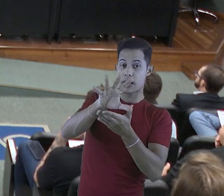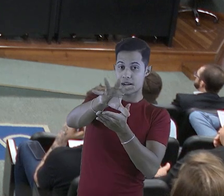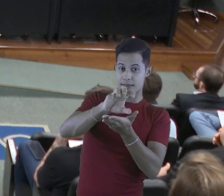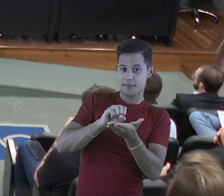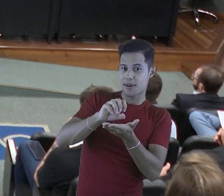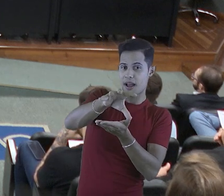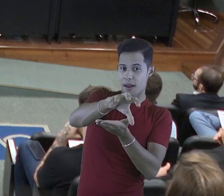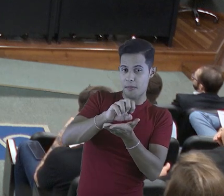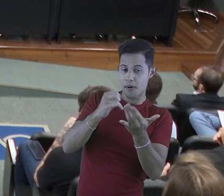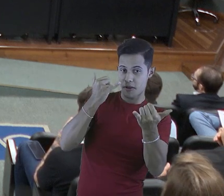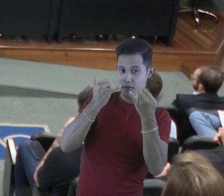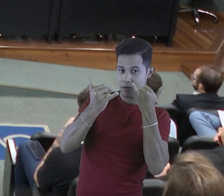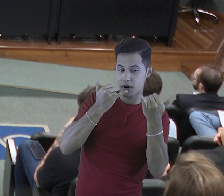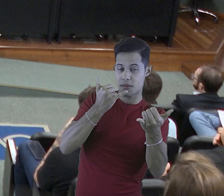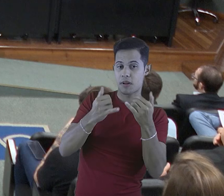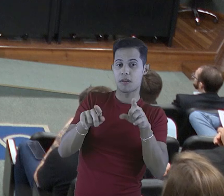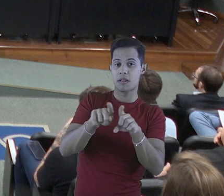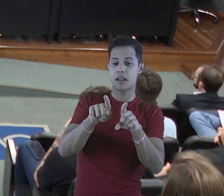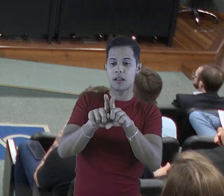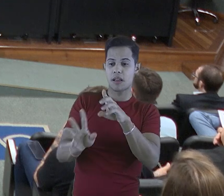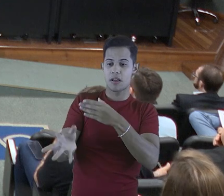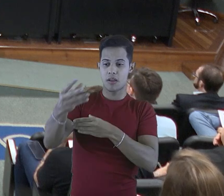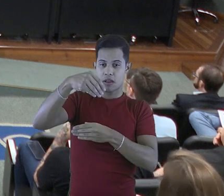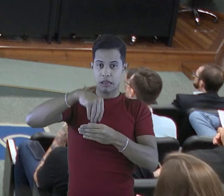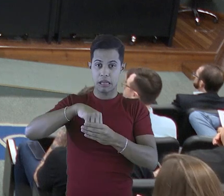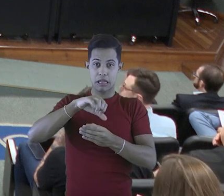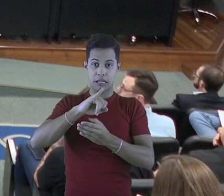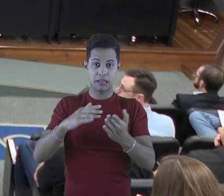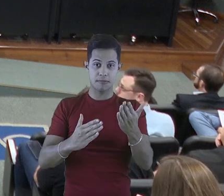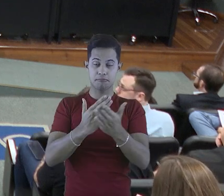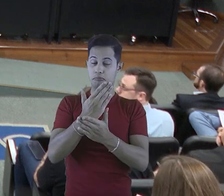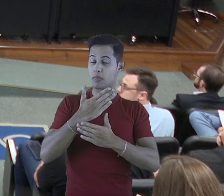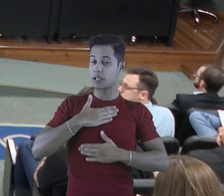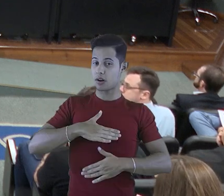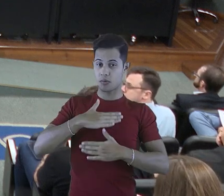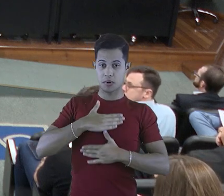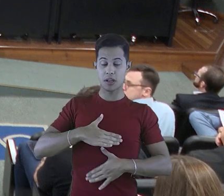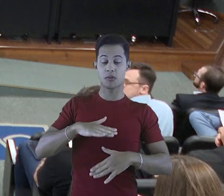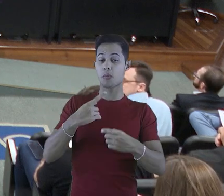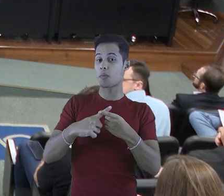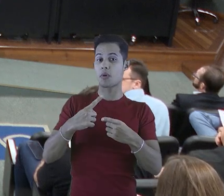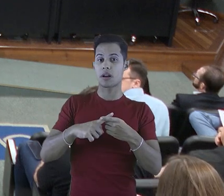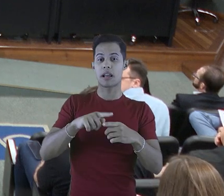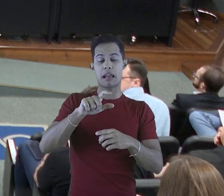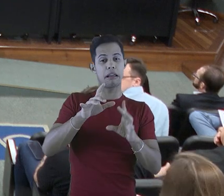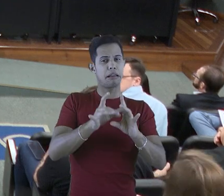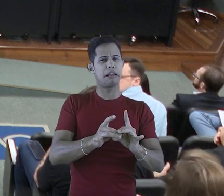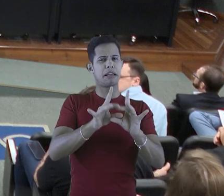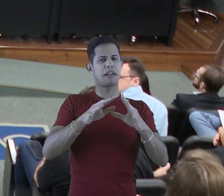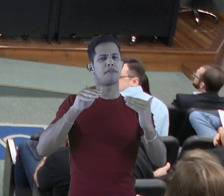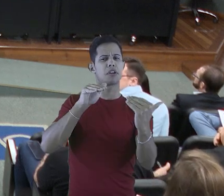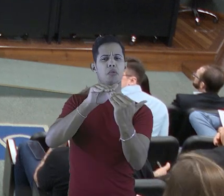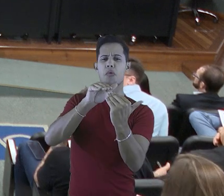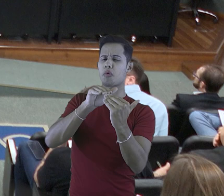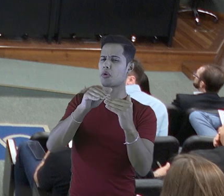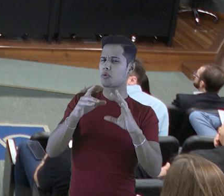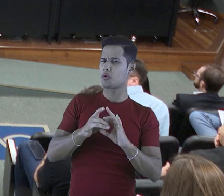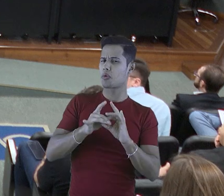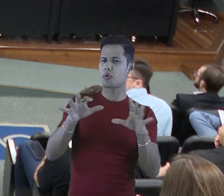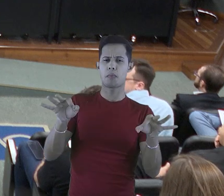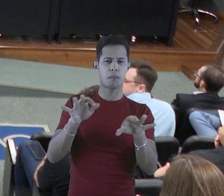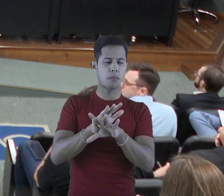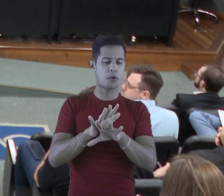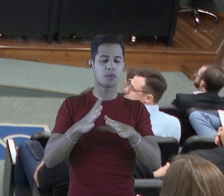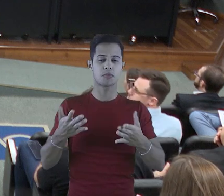dados, internaliza isso em, havendo consentimento, você está tranquilo, porque houve consentimento livre, inequívoco, destacado, etc.,